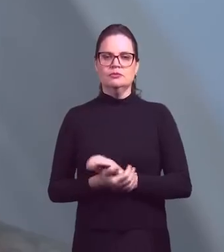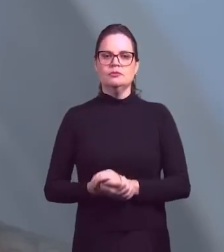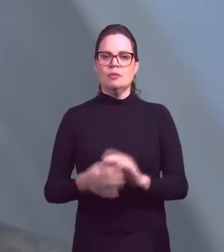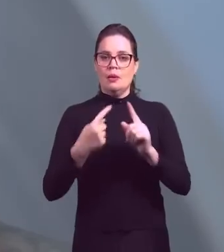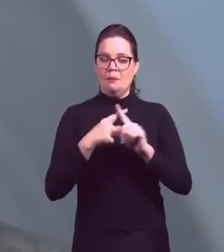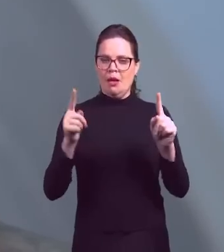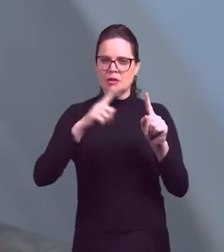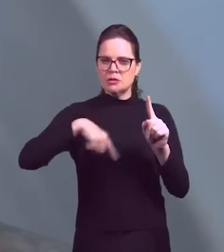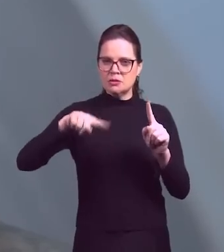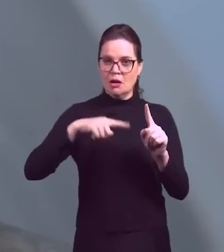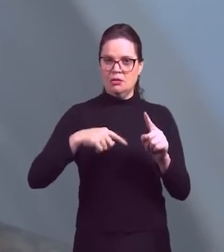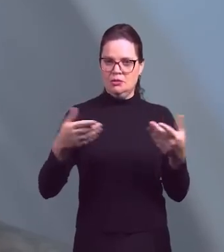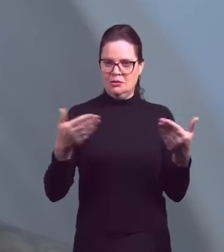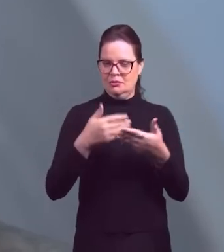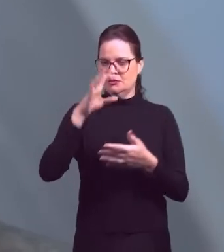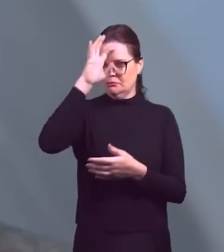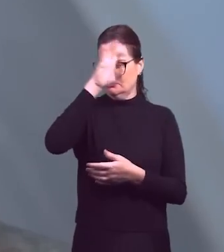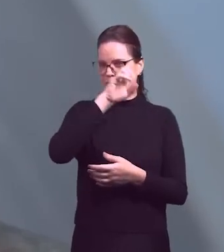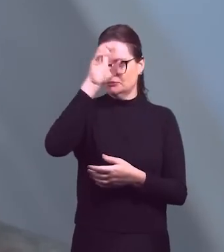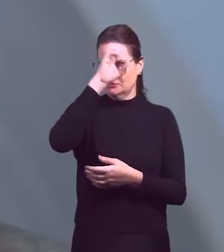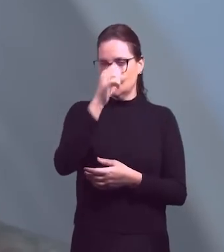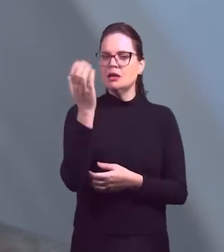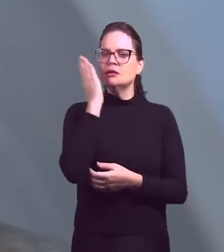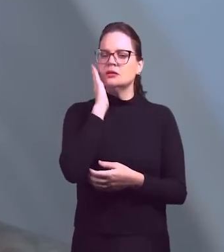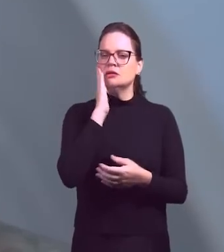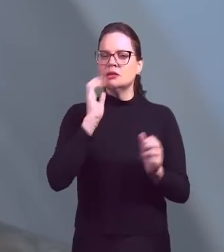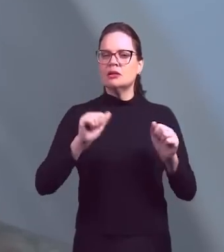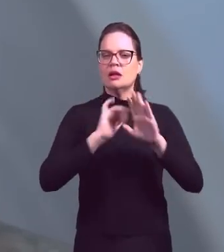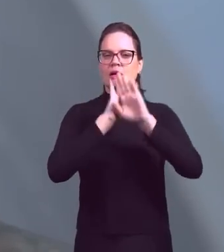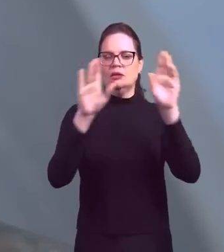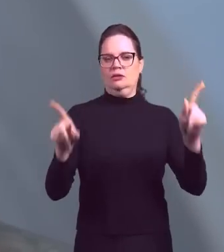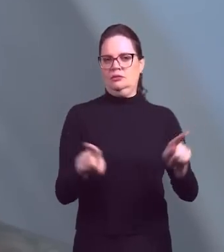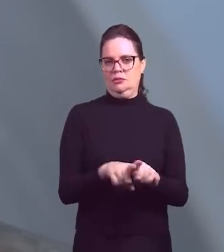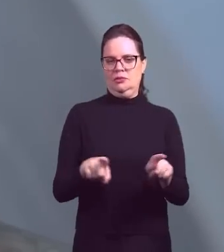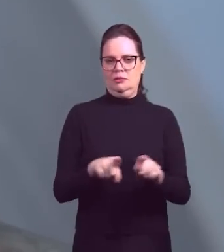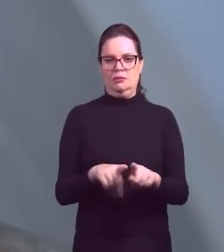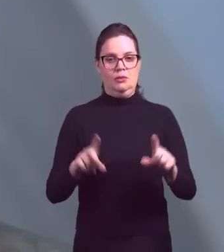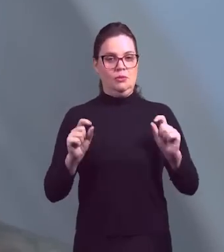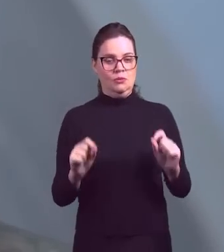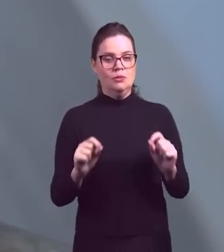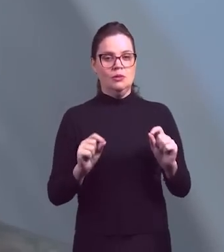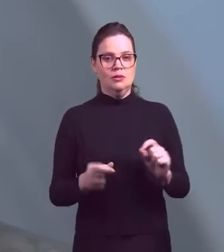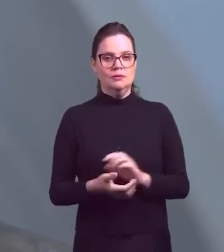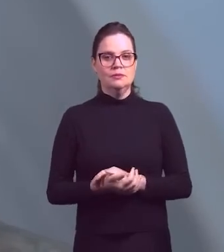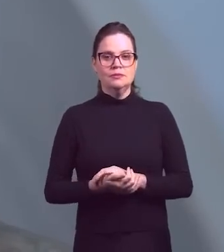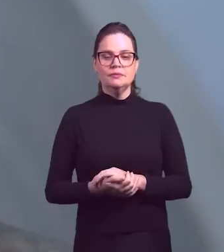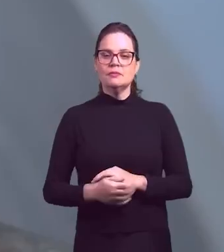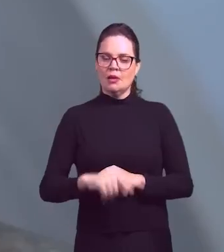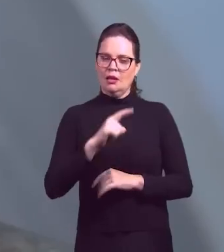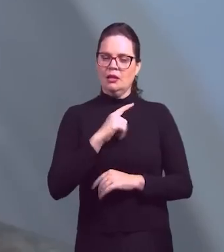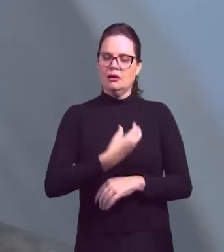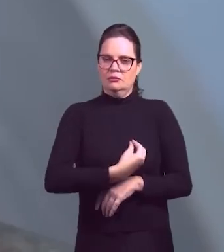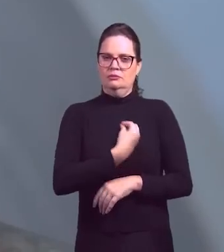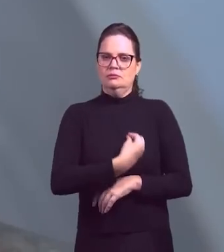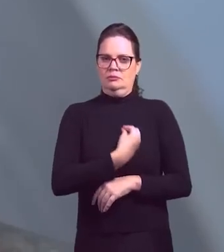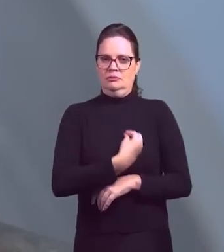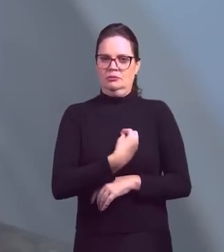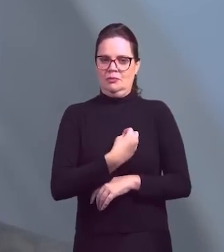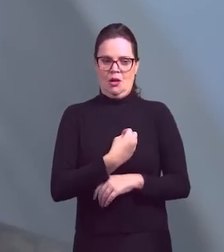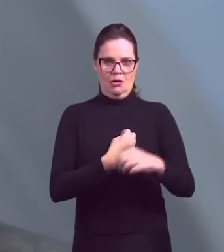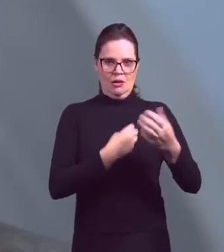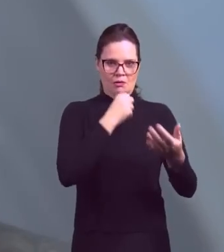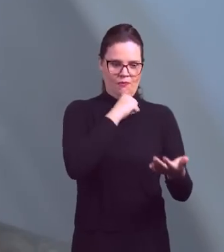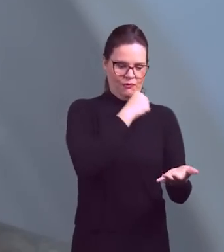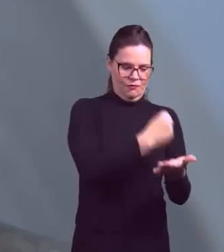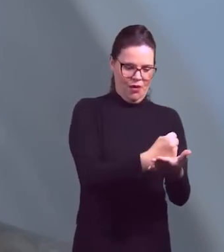juntos aqui, nós vamos aprender, conhecer e participar para que entendamos que existe